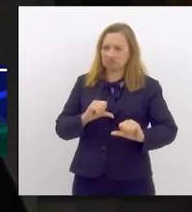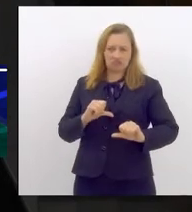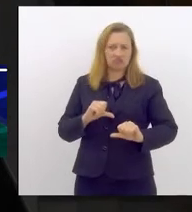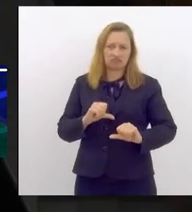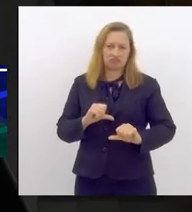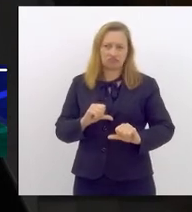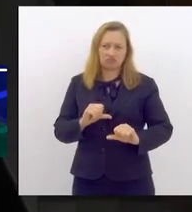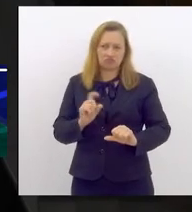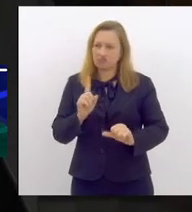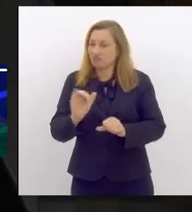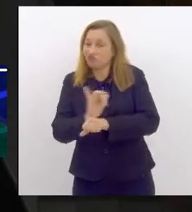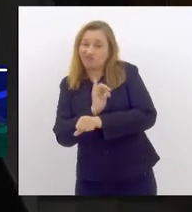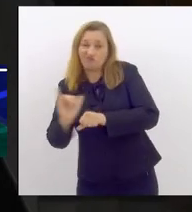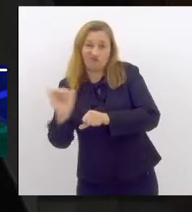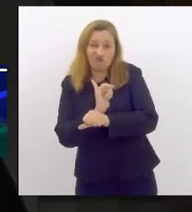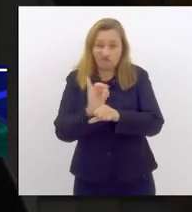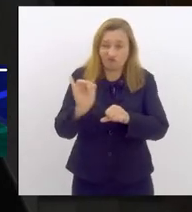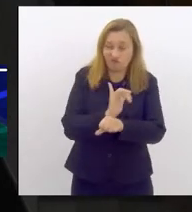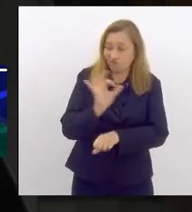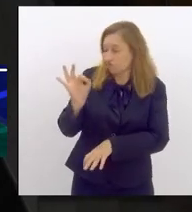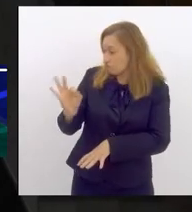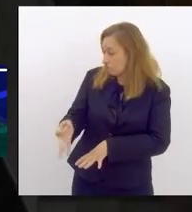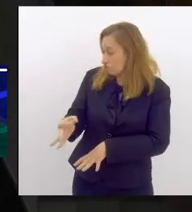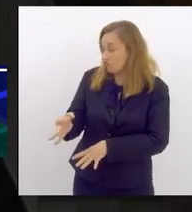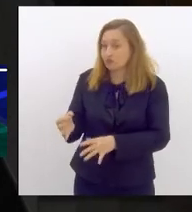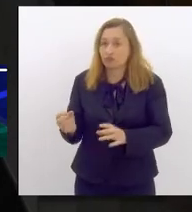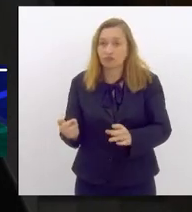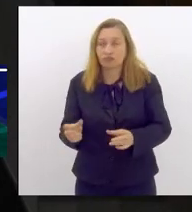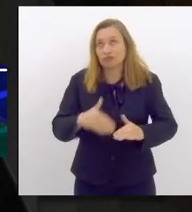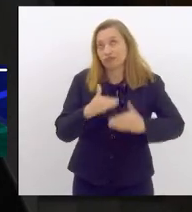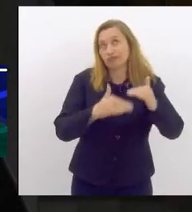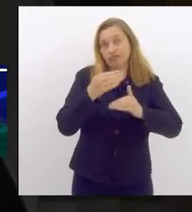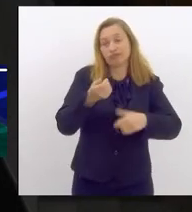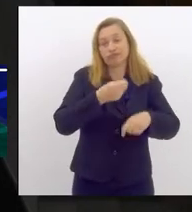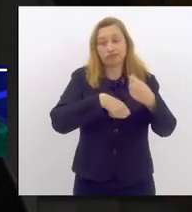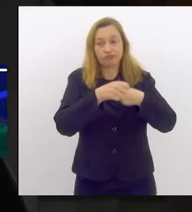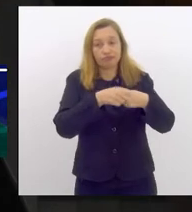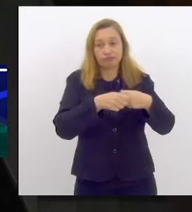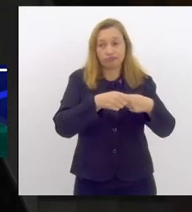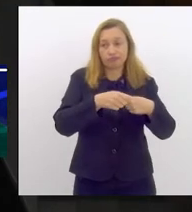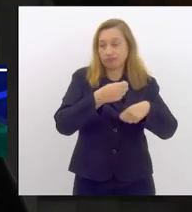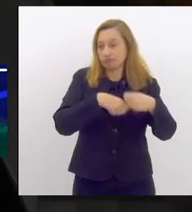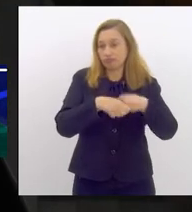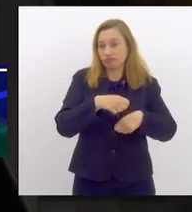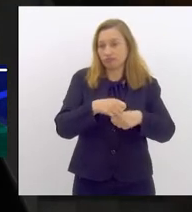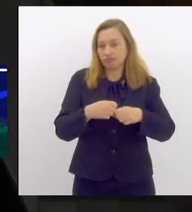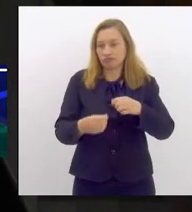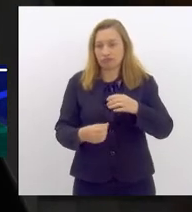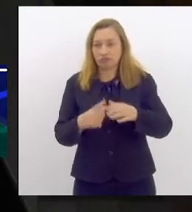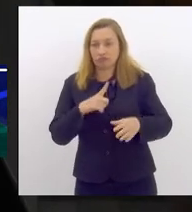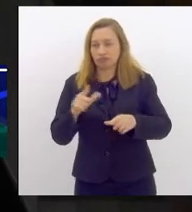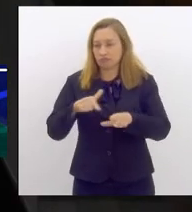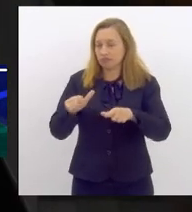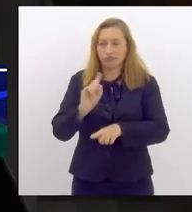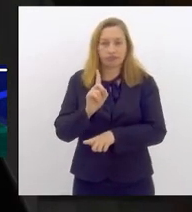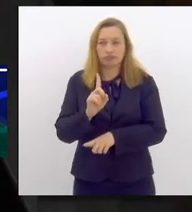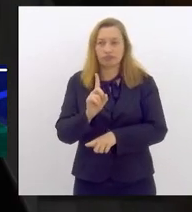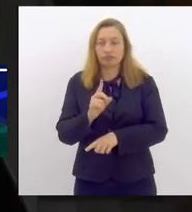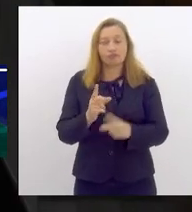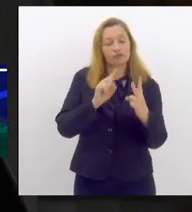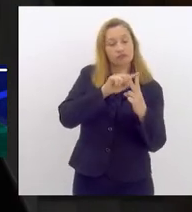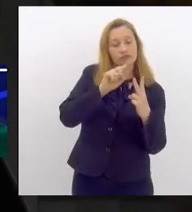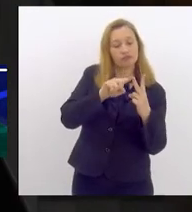não é uma estratégia que deu certo em termos de desenvolvimento econômico e geração de emprego Então é isso são dois elementos